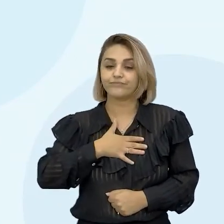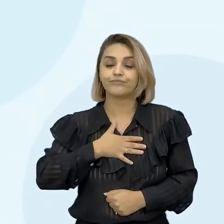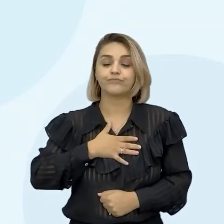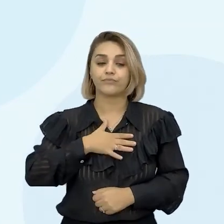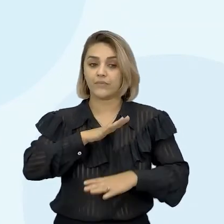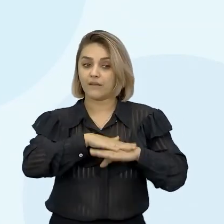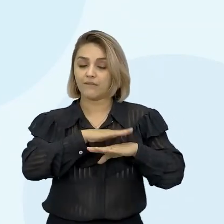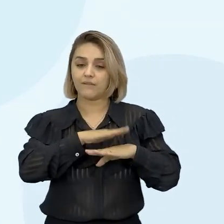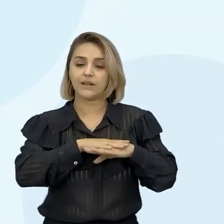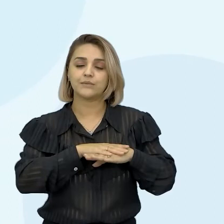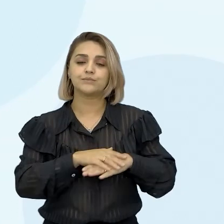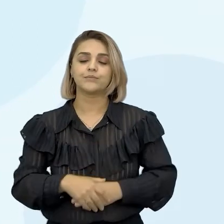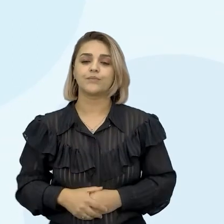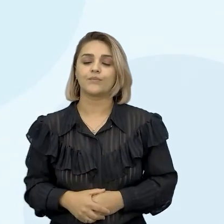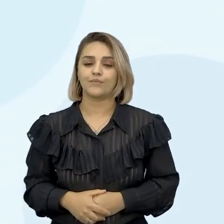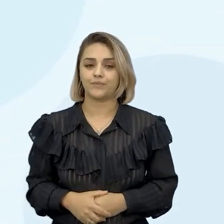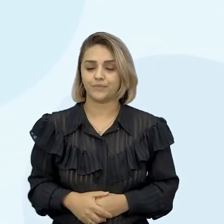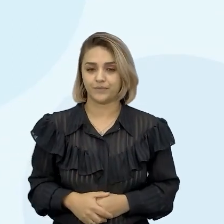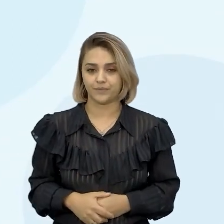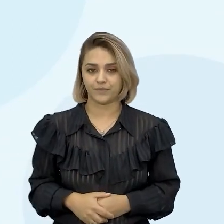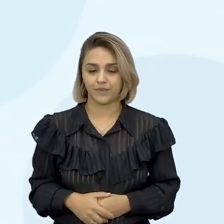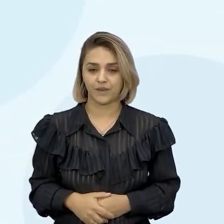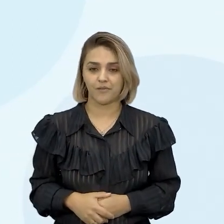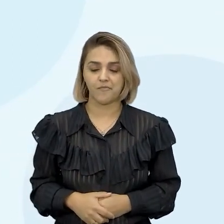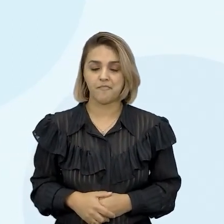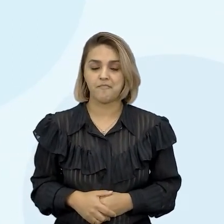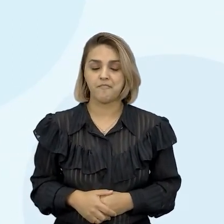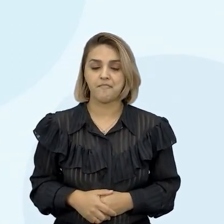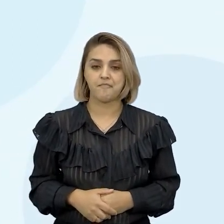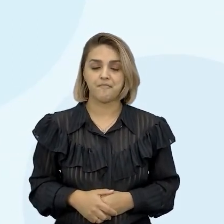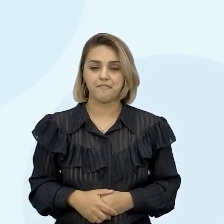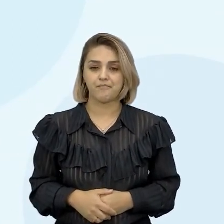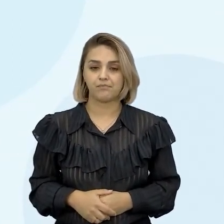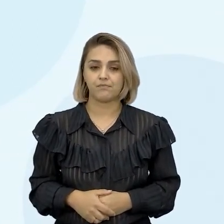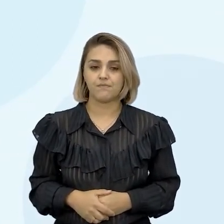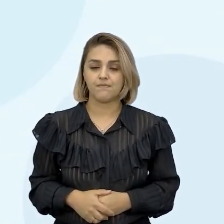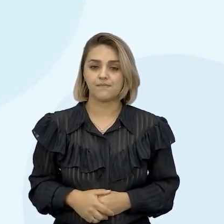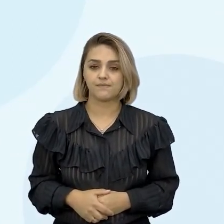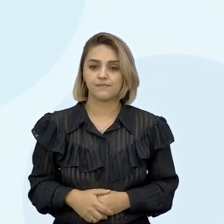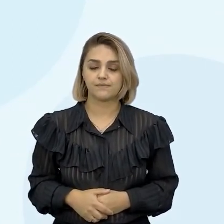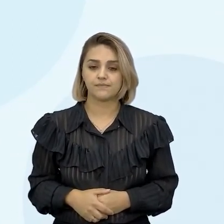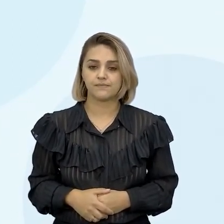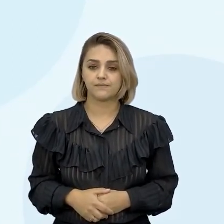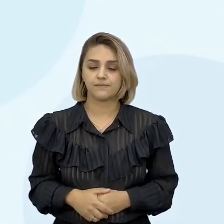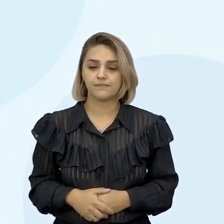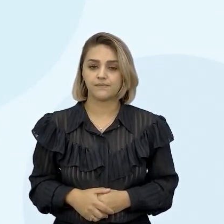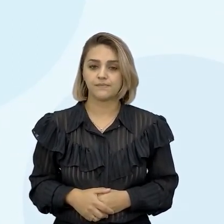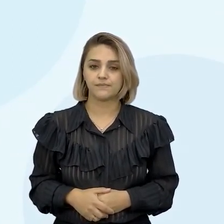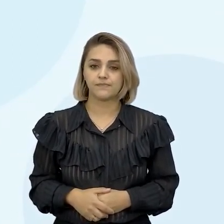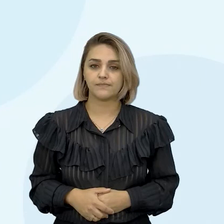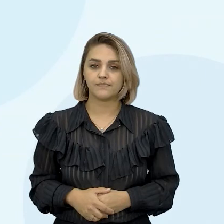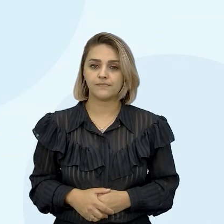só você fazer o que que eu faço então eu faço